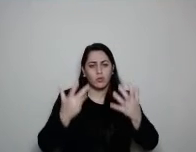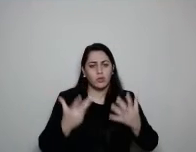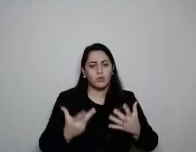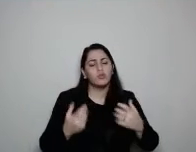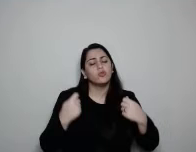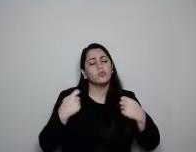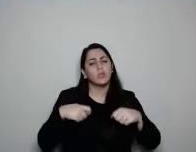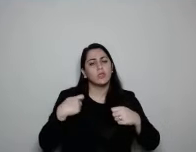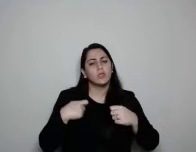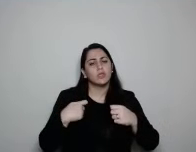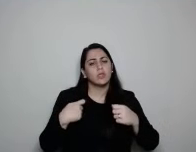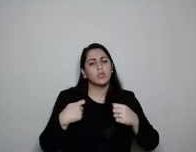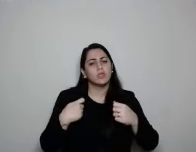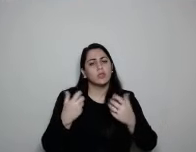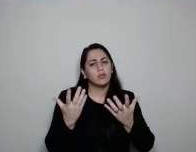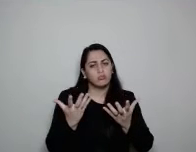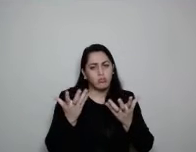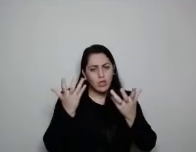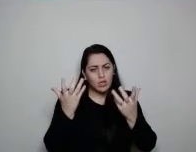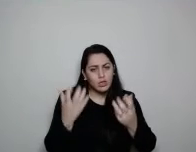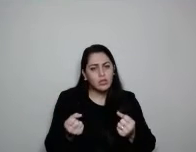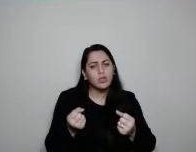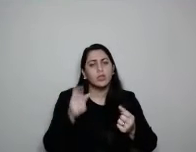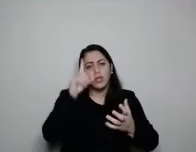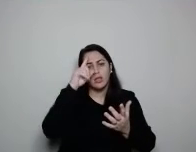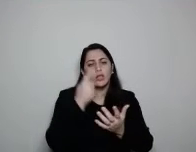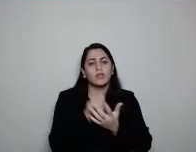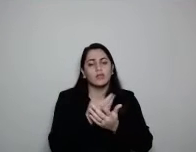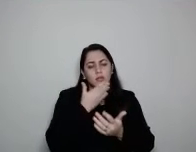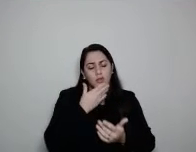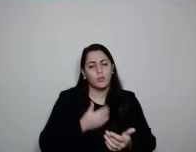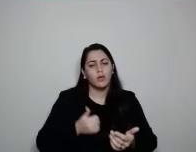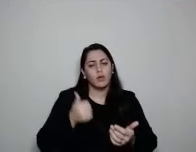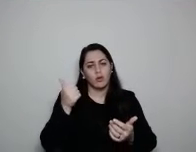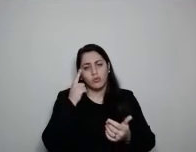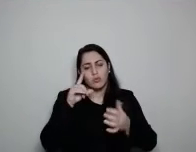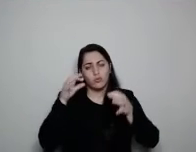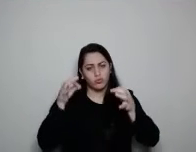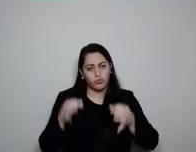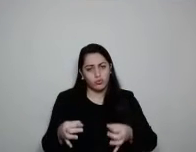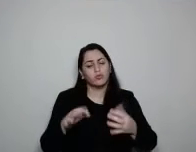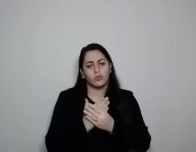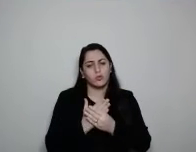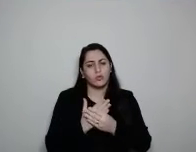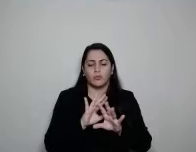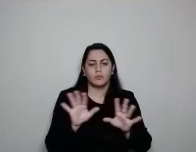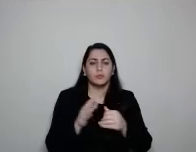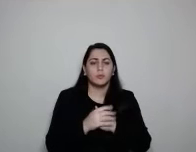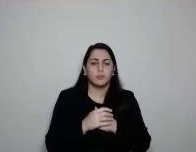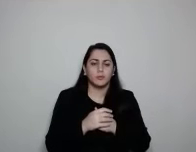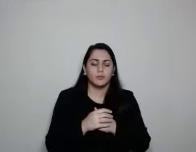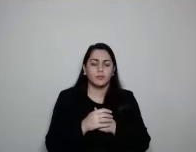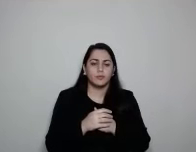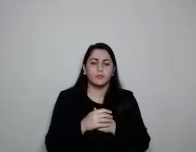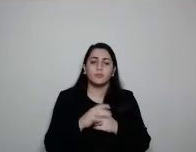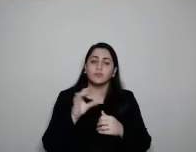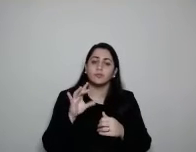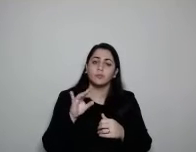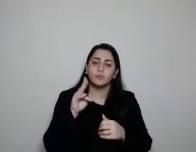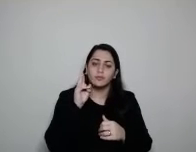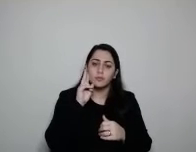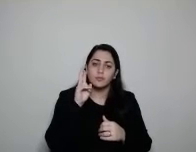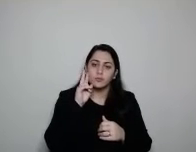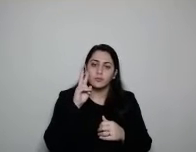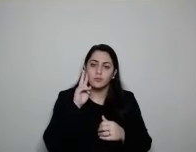decisão, sobretudo buscando a justiça do caso. Era só, senhor presidente. Só lembrar que a pauta é extensa. Eu